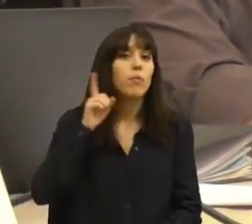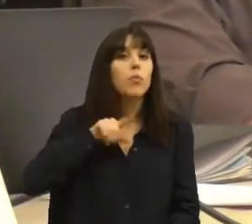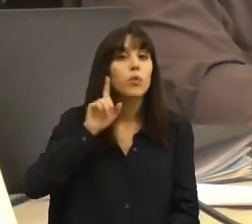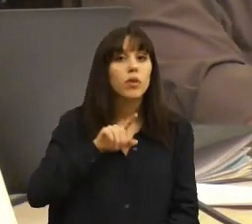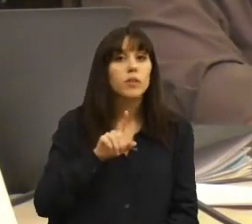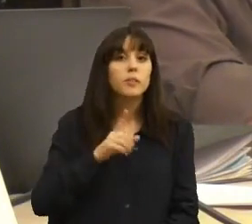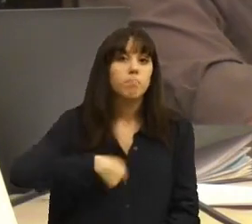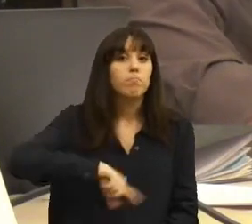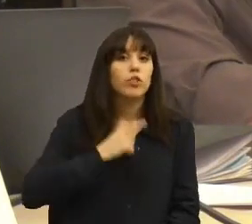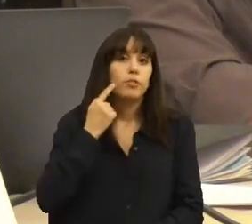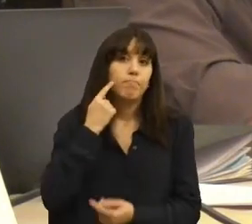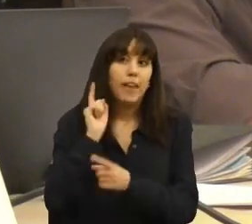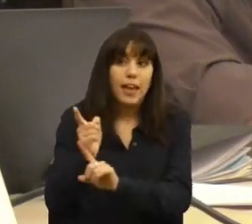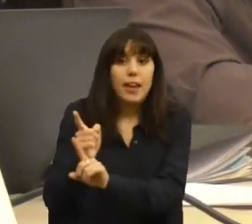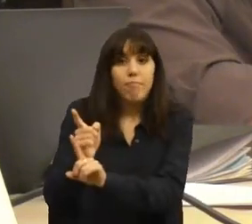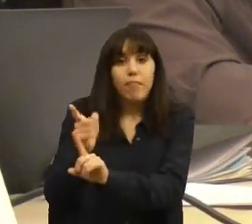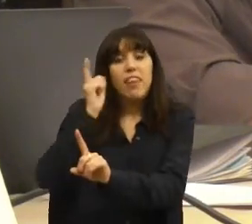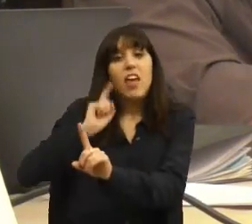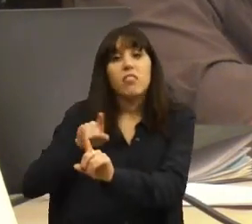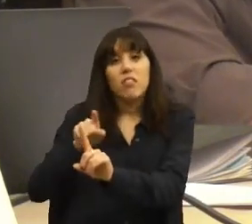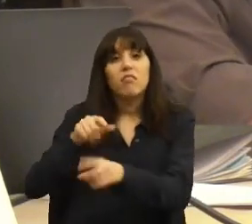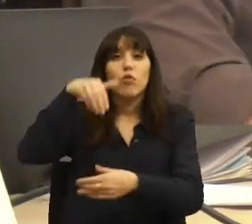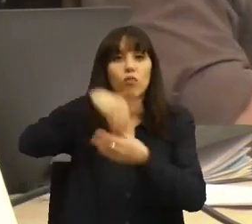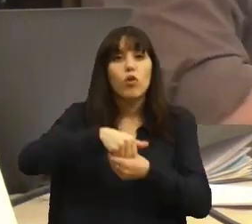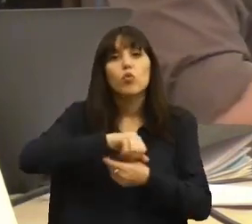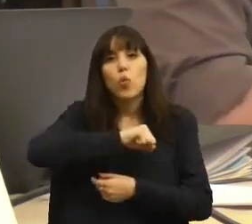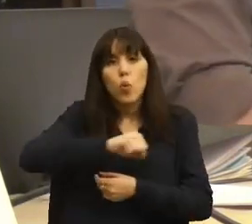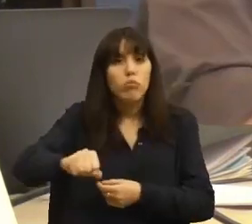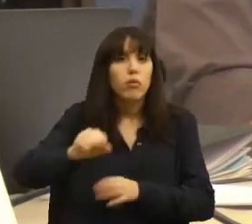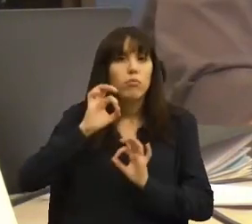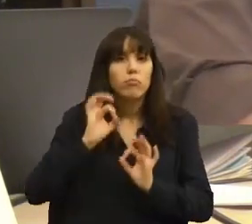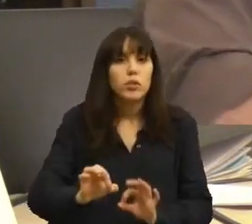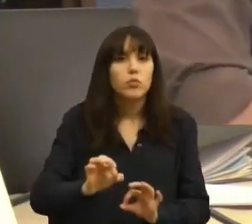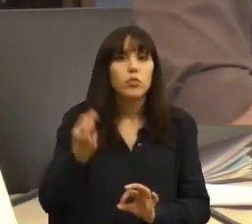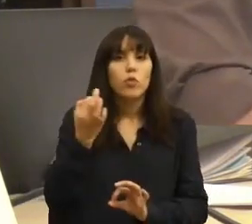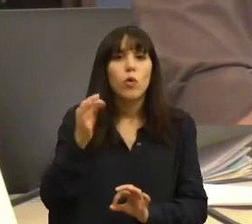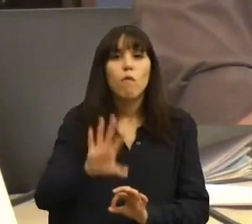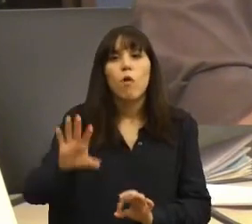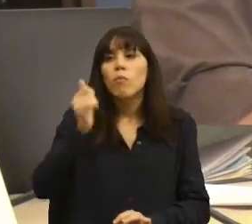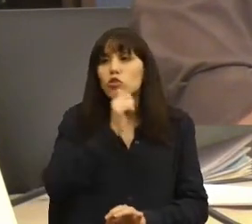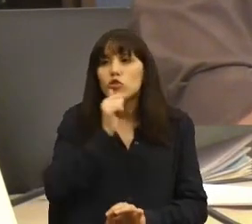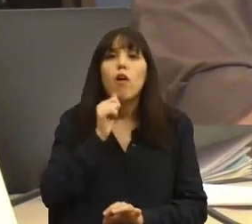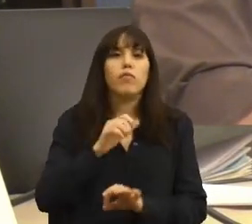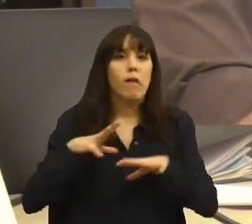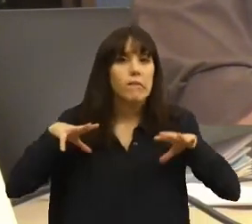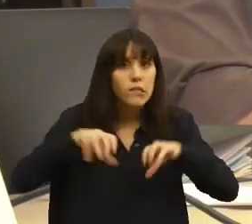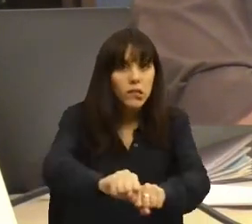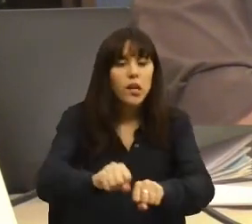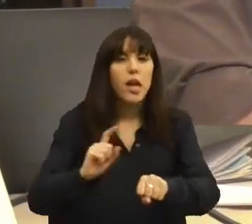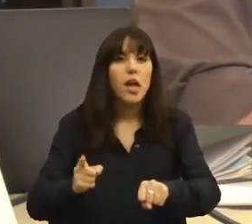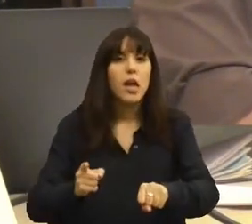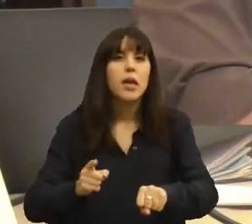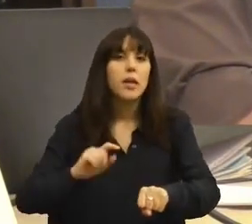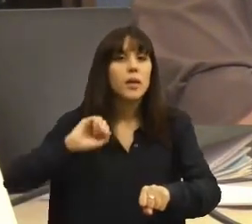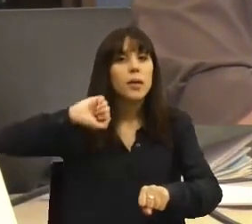importante assinalar esta data com um voto de condenação, a condenar esta agressão, esta invasão e a violação do